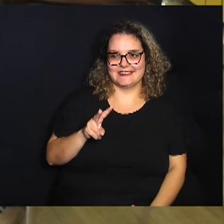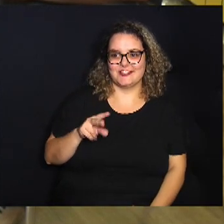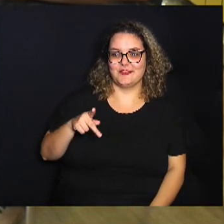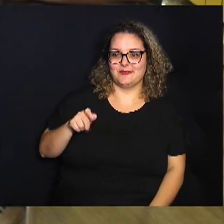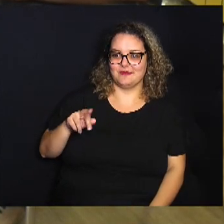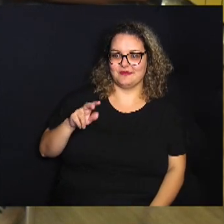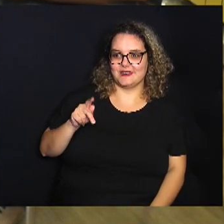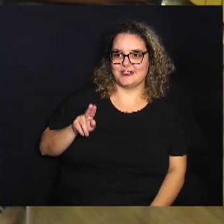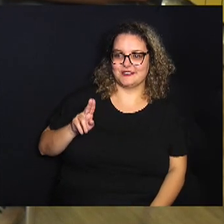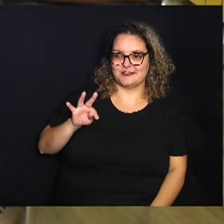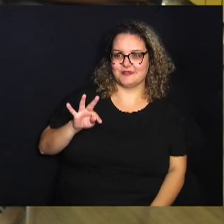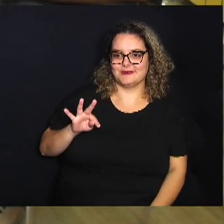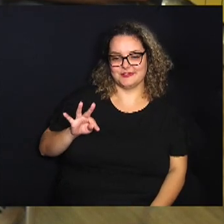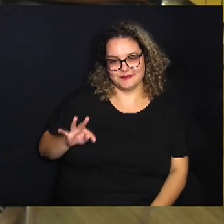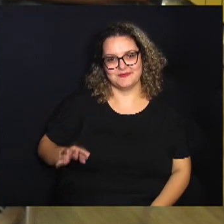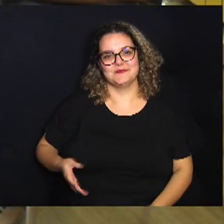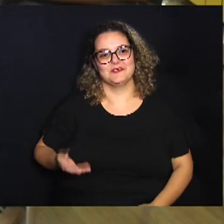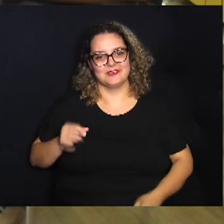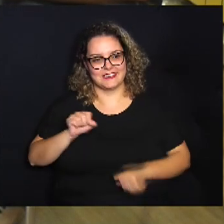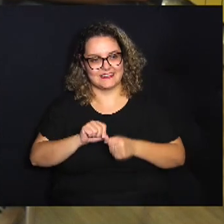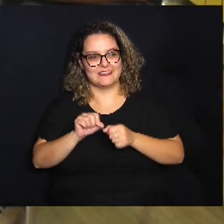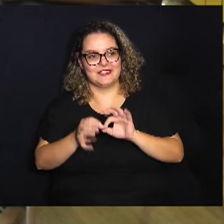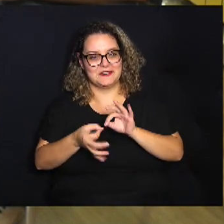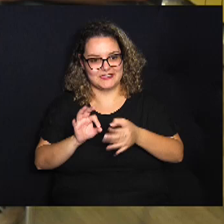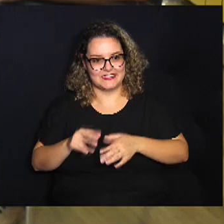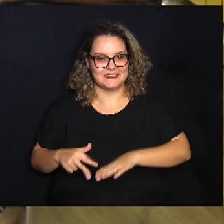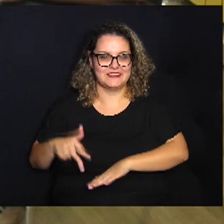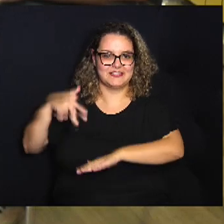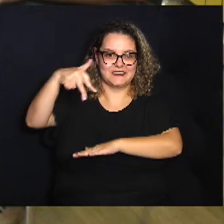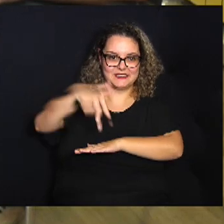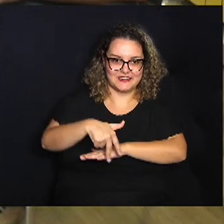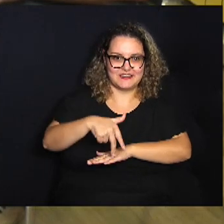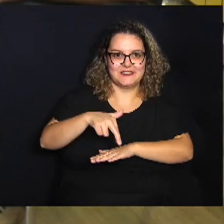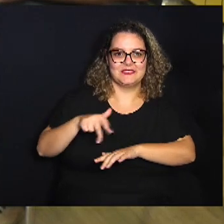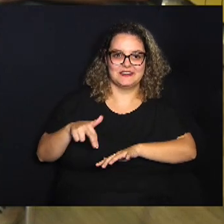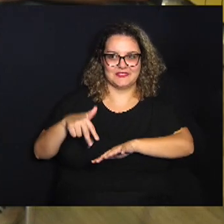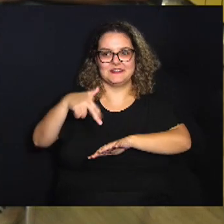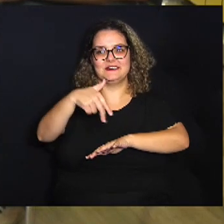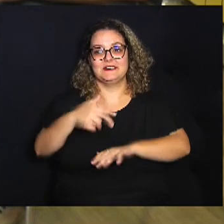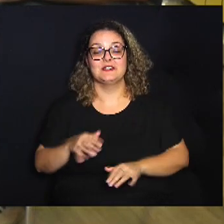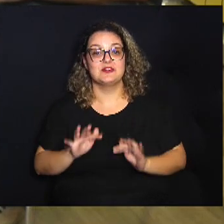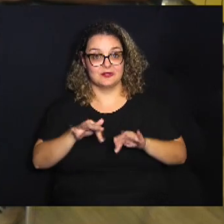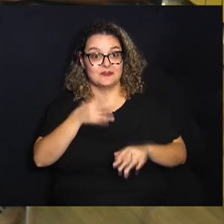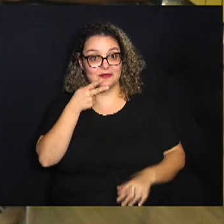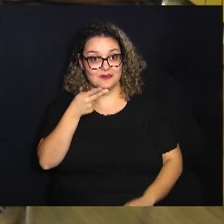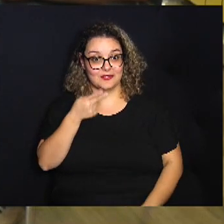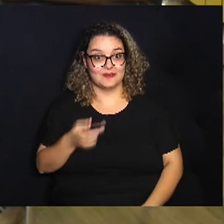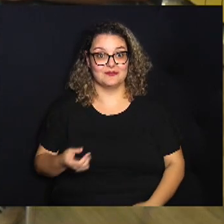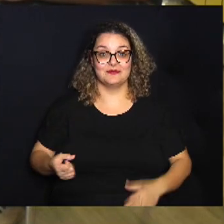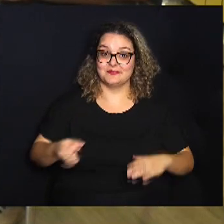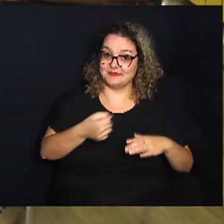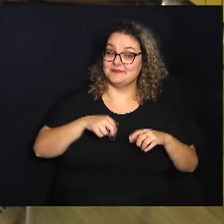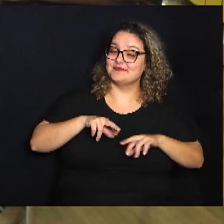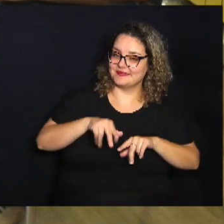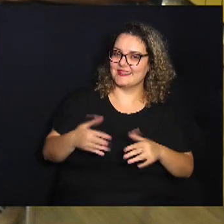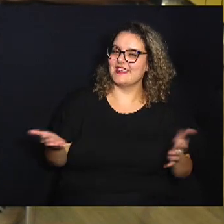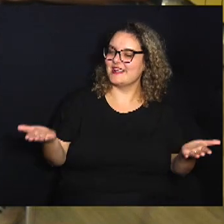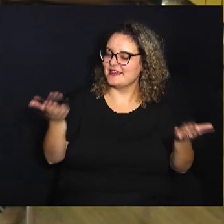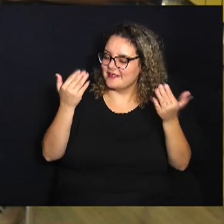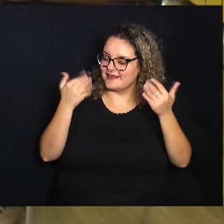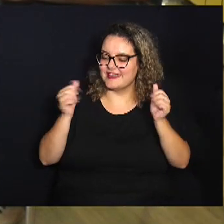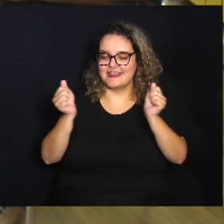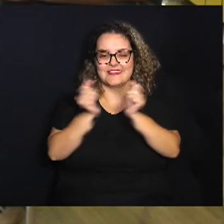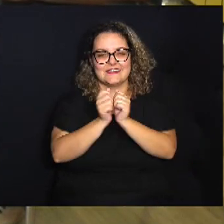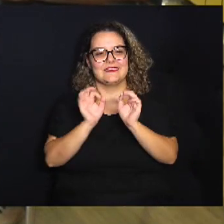ali, a criançada fazendo o parkour, oficina de parkour. E também no final aqui, que a Luana falou, também vai ter uma atividade culinária. Então, junta toda a família, toda